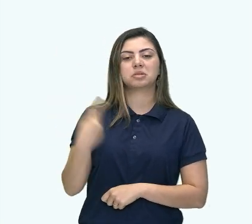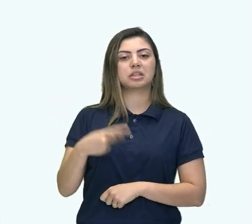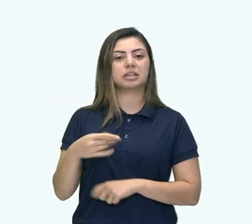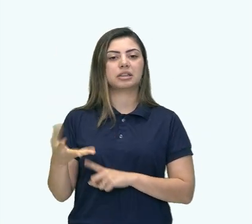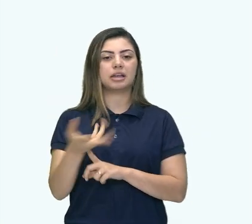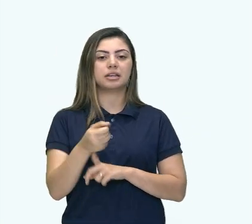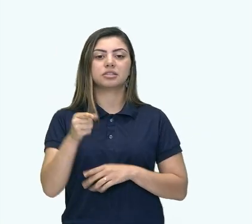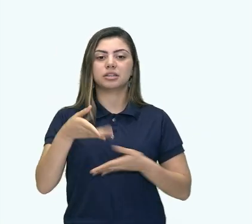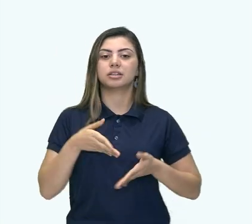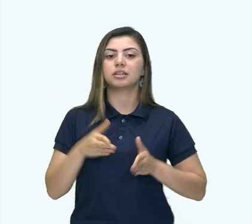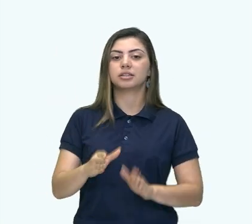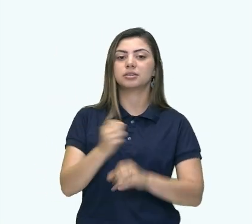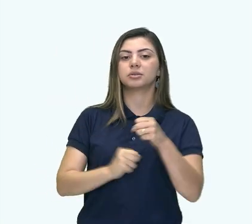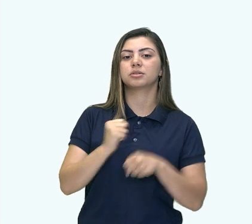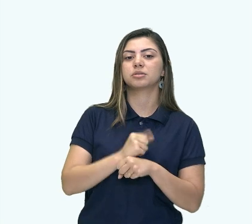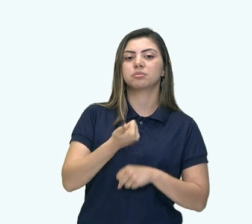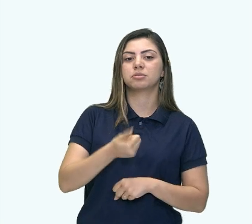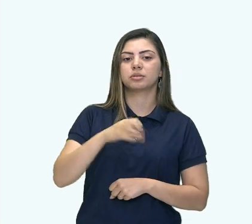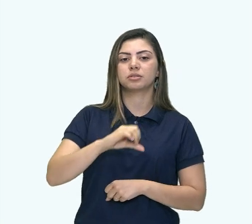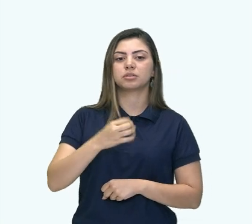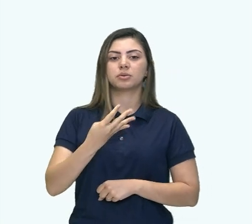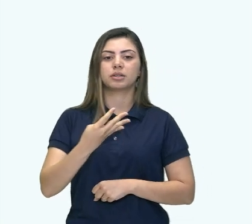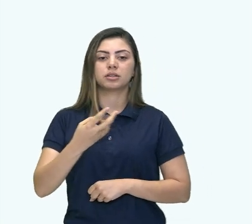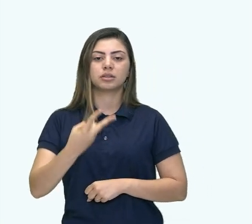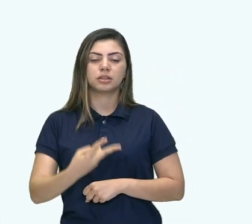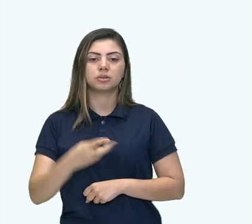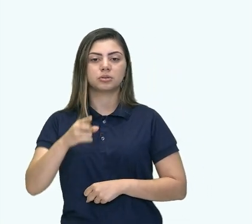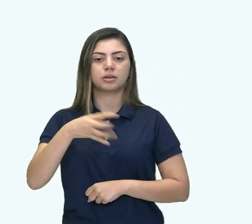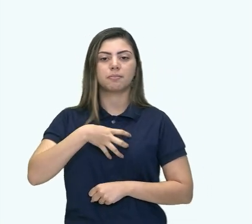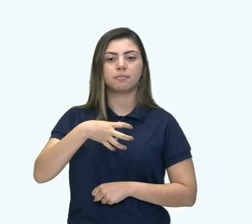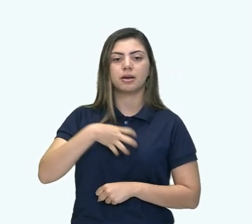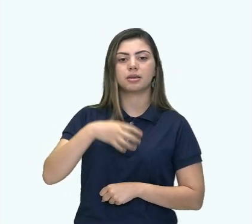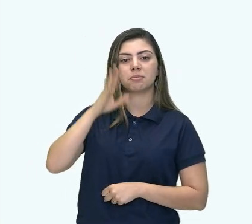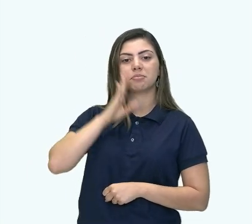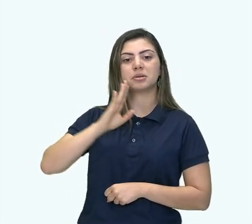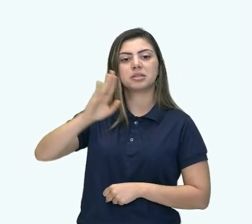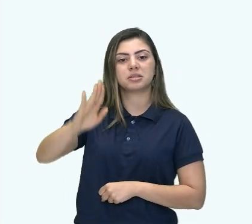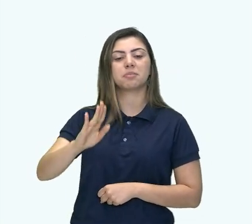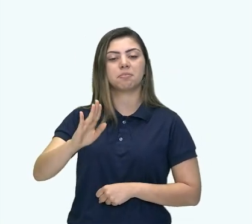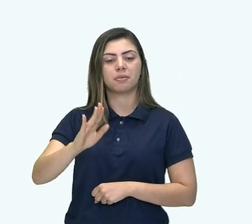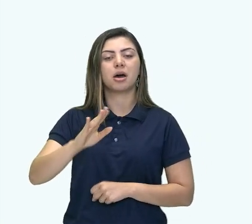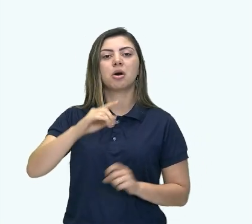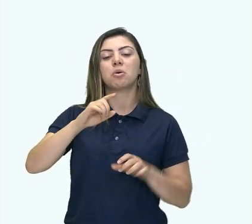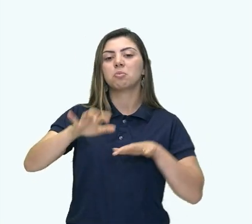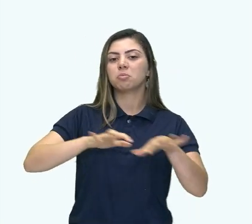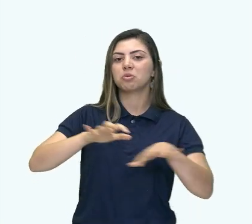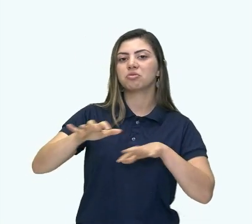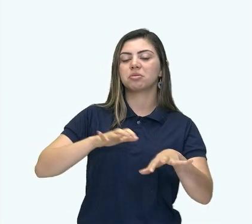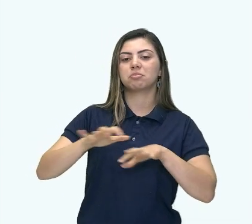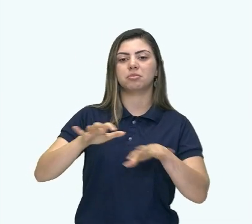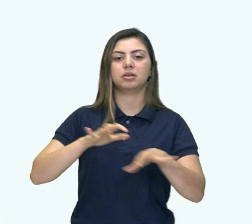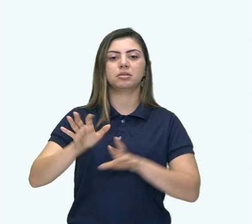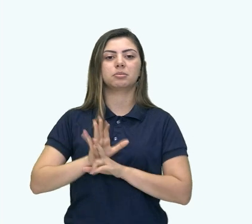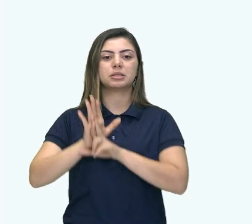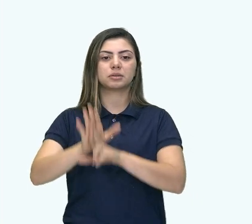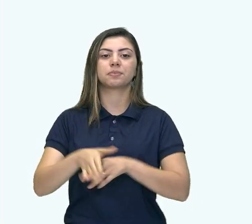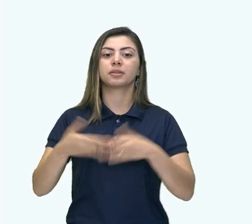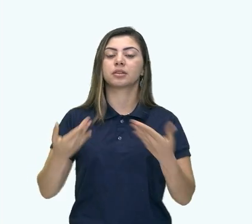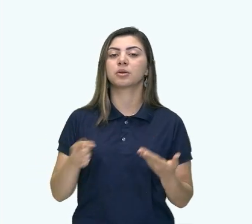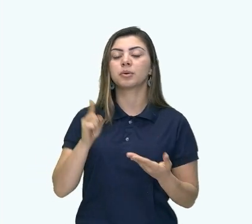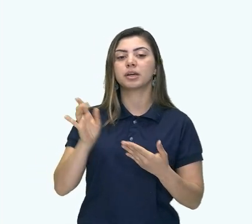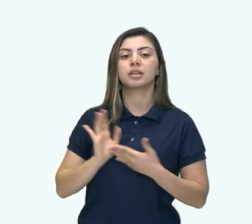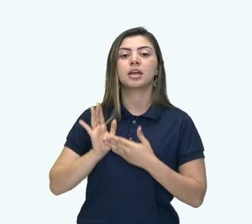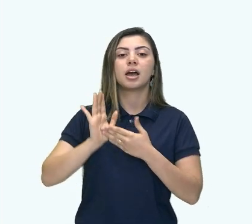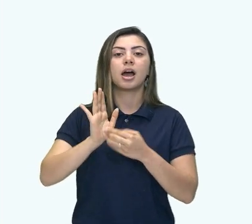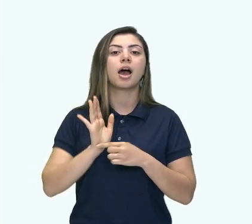ali em 42 na Bahia, um dos principais nomes do tropicalismo e da música brasileira. Entre as suas contribuições, a gente